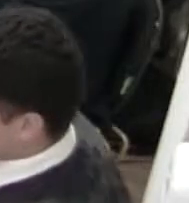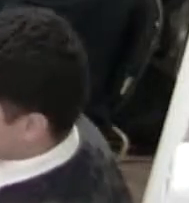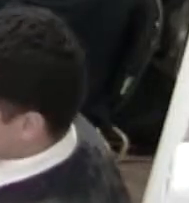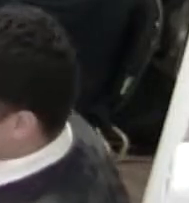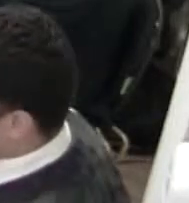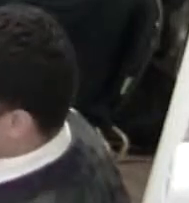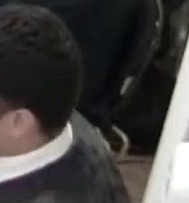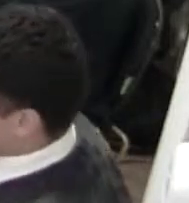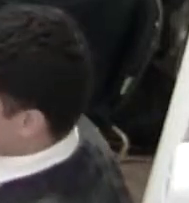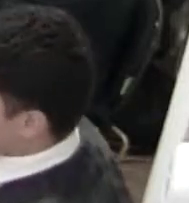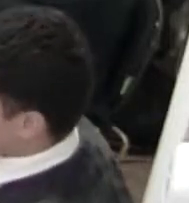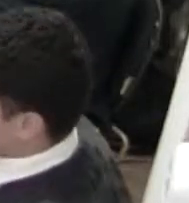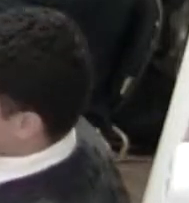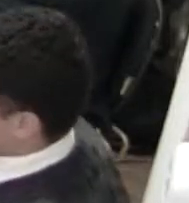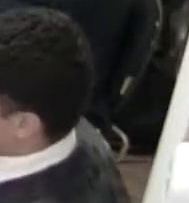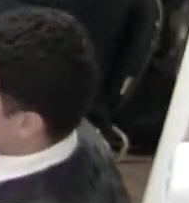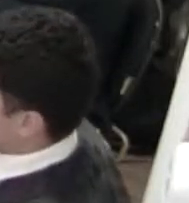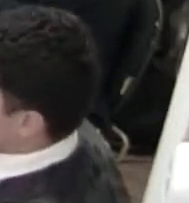caminho a